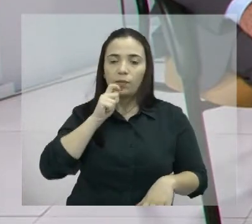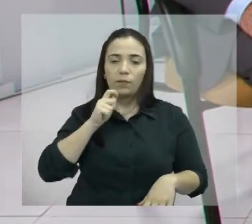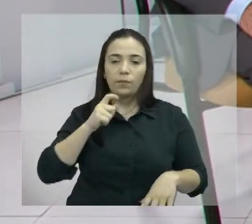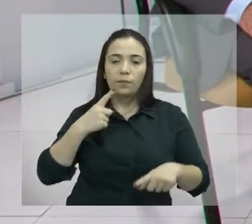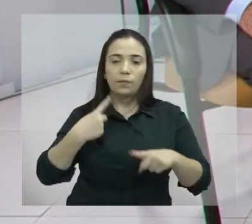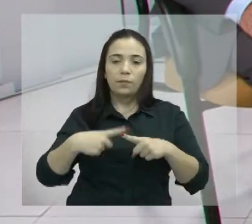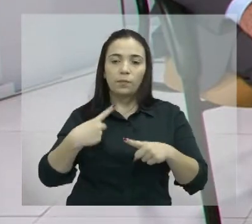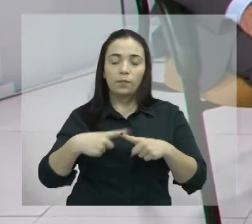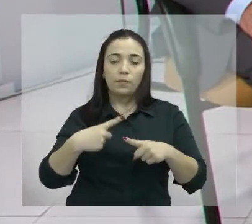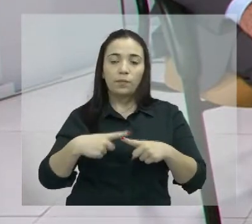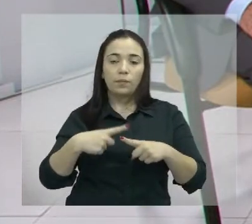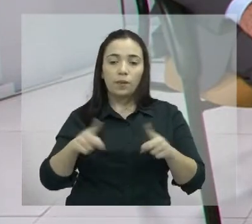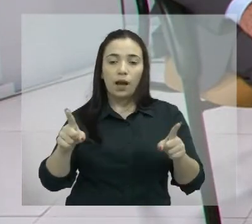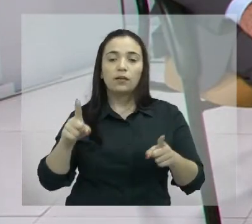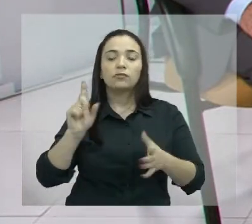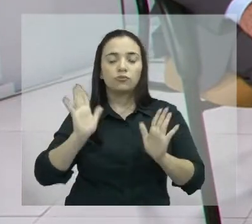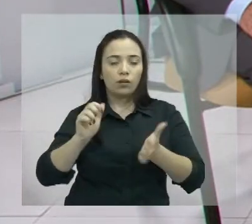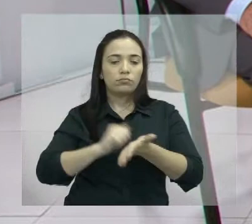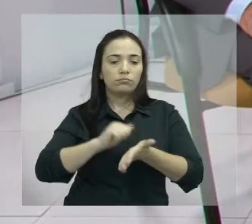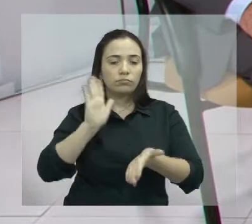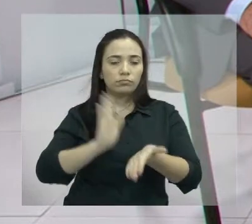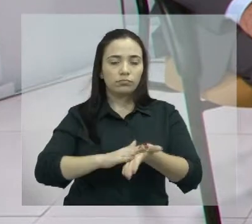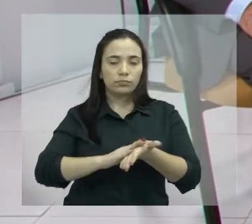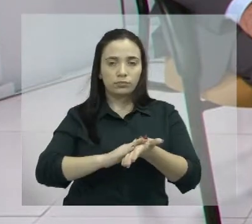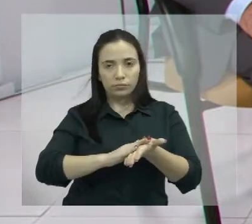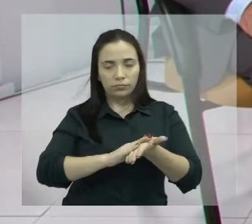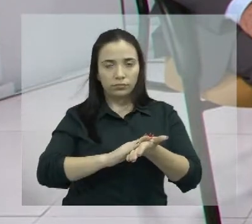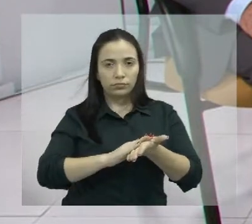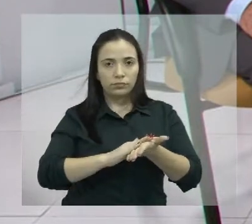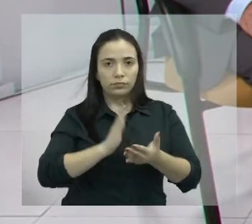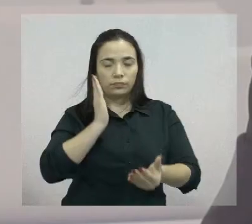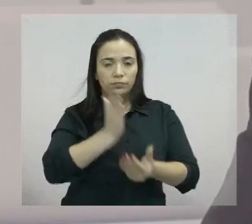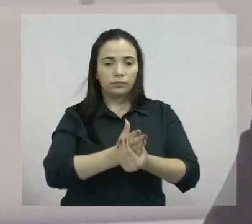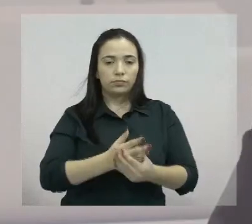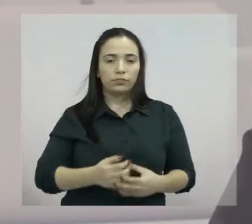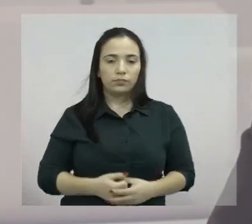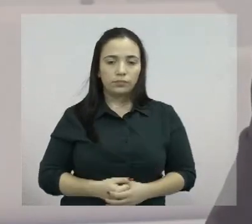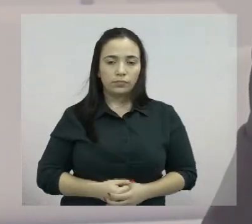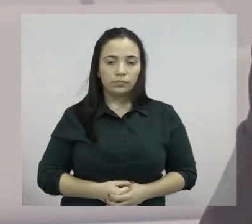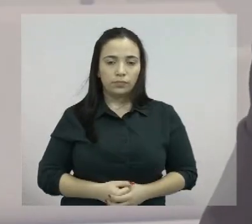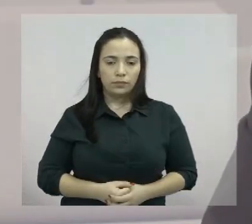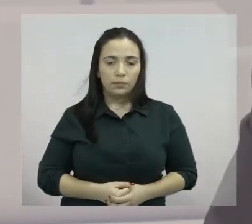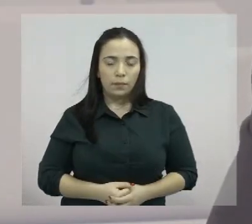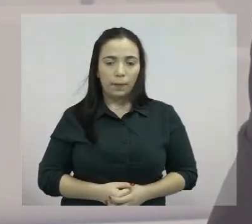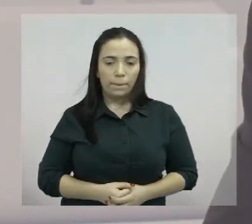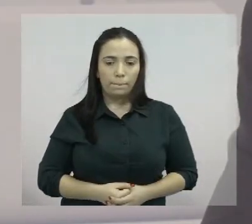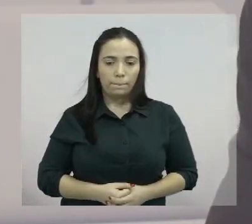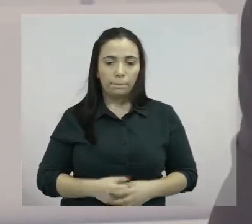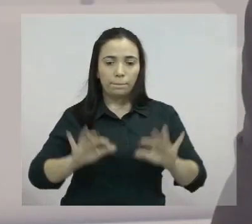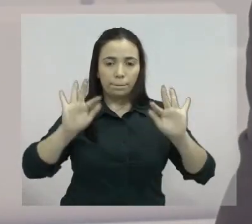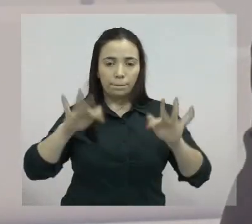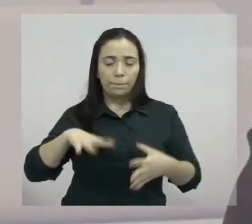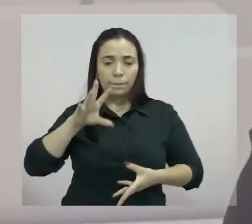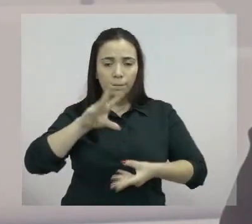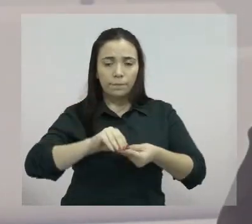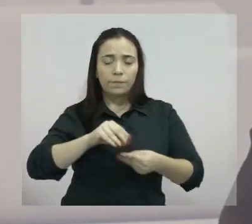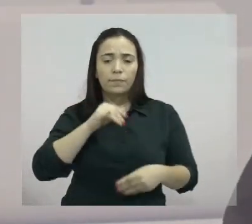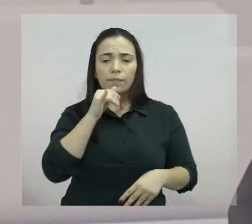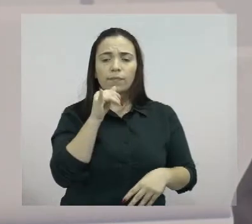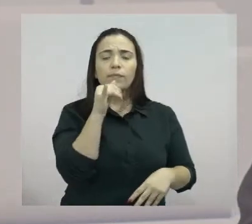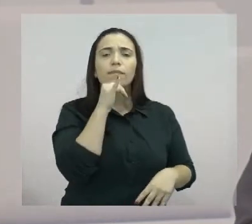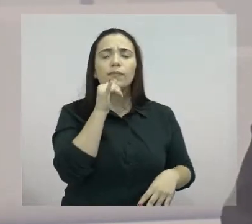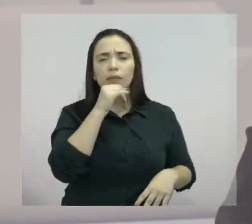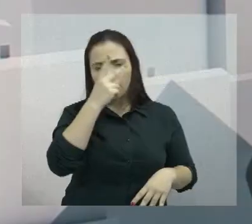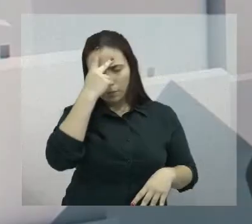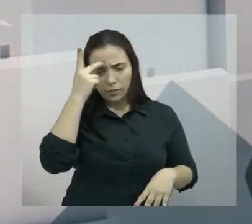mas os órgãos de trânsito fazem a autuação para a pessoa responder o processo administrativo. Exatamente. E só para concluir rapidinho, assim, por exemplo, a pessoa diz